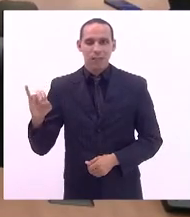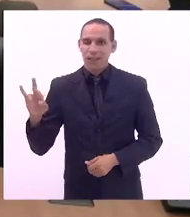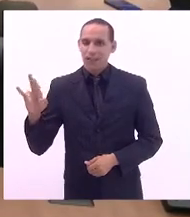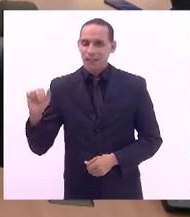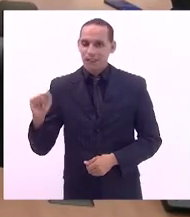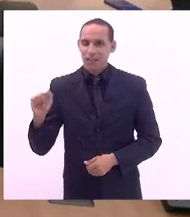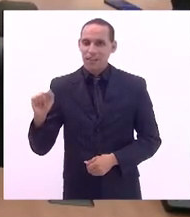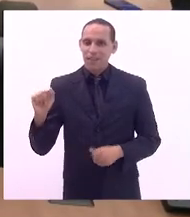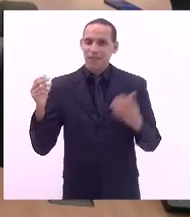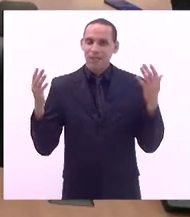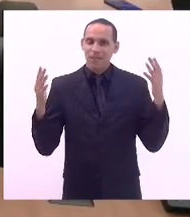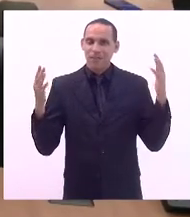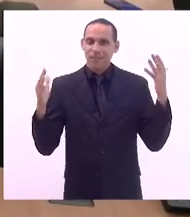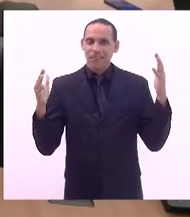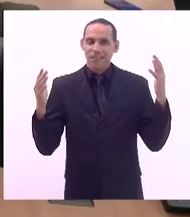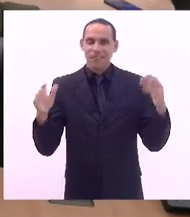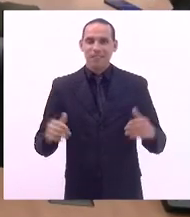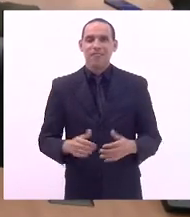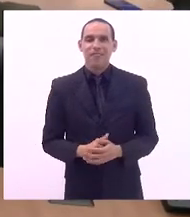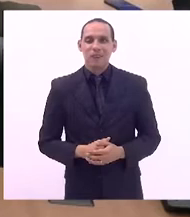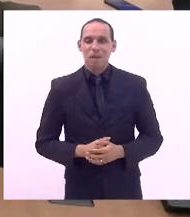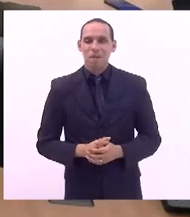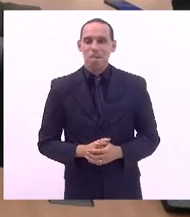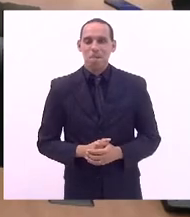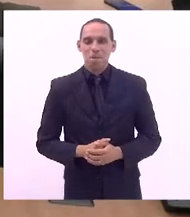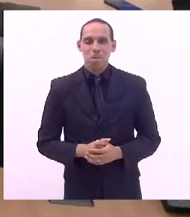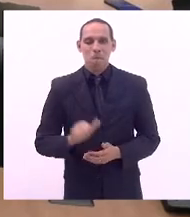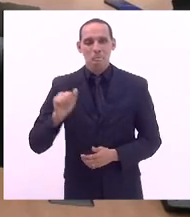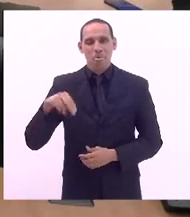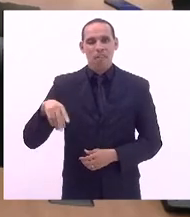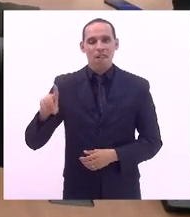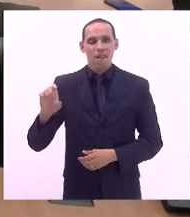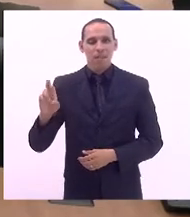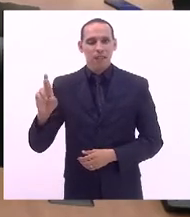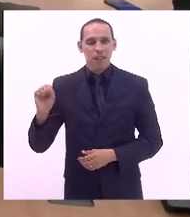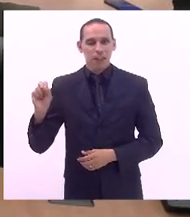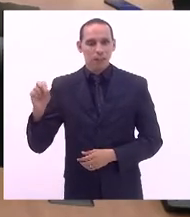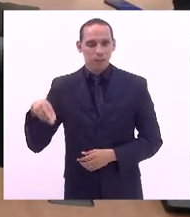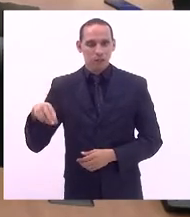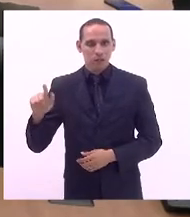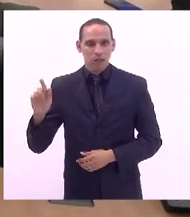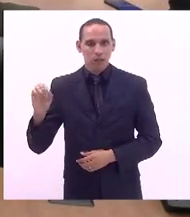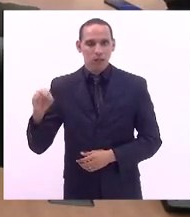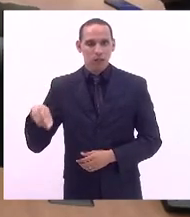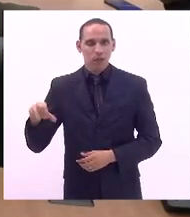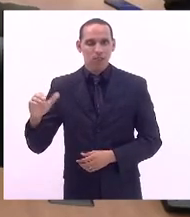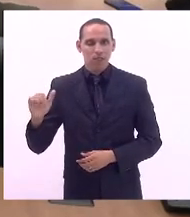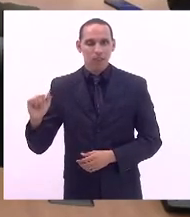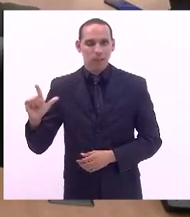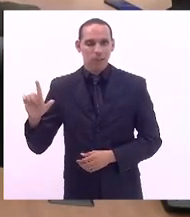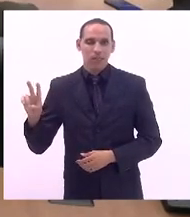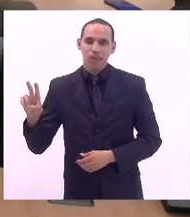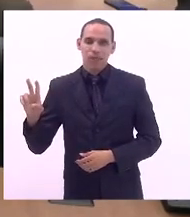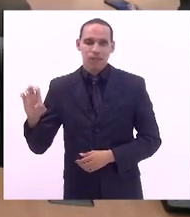E aí o Anderson Gonçalves Silveira